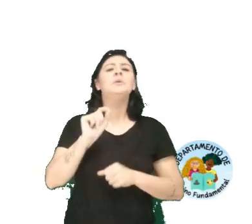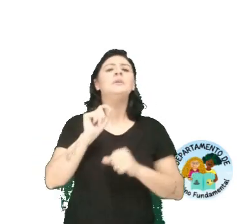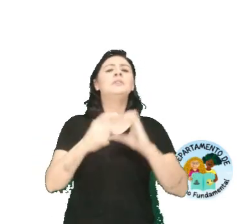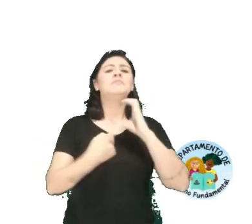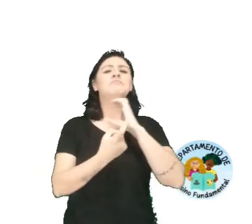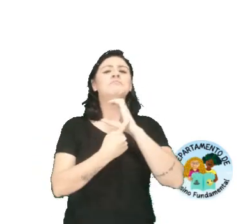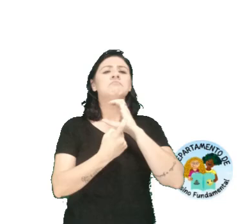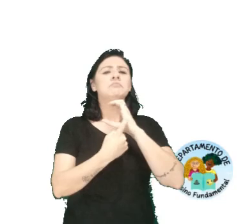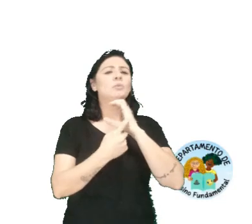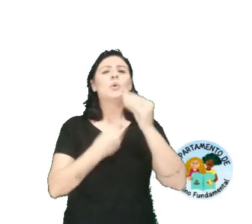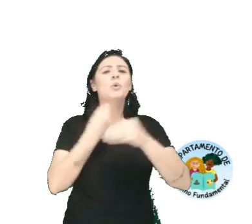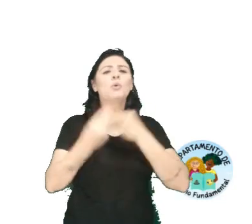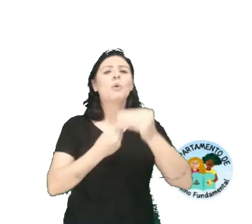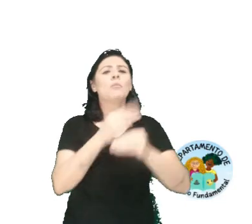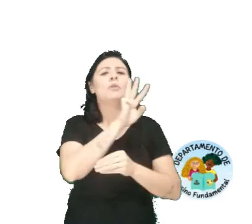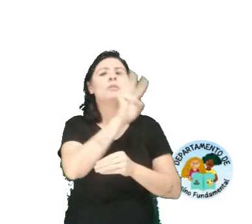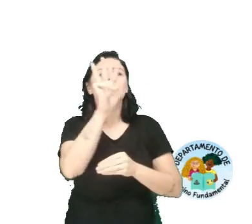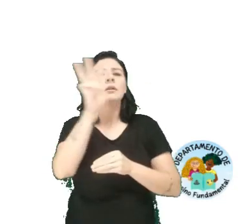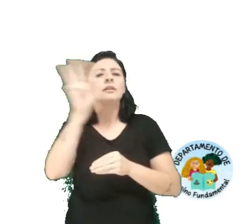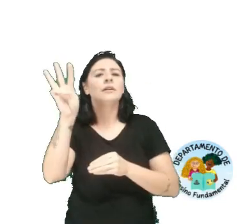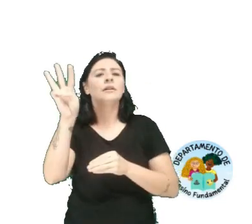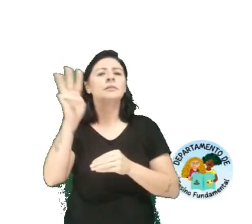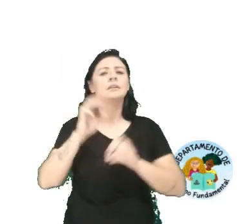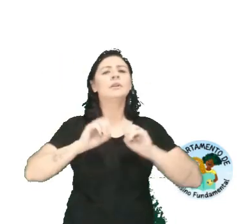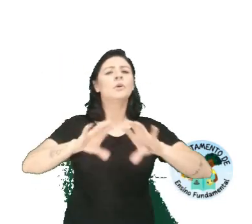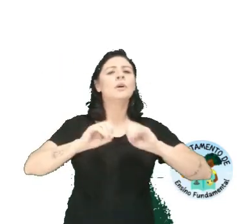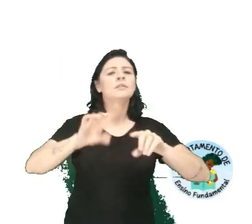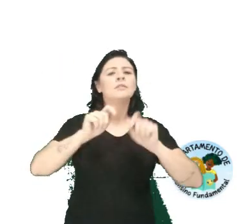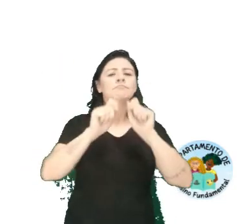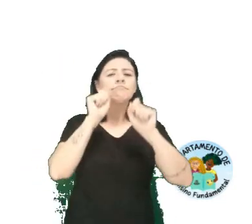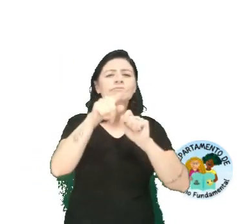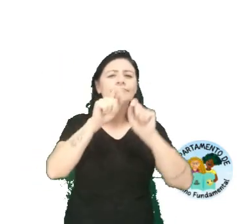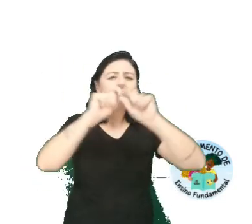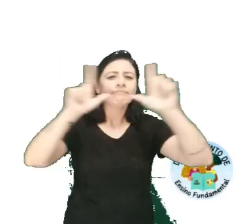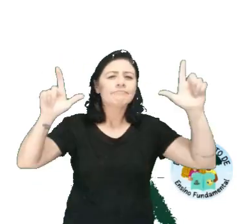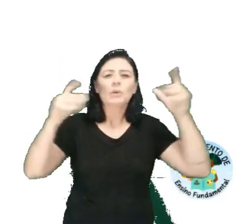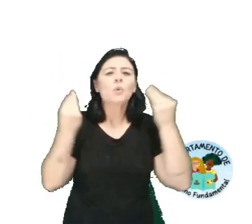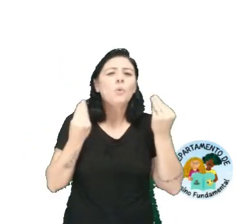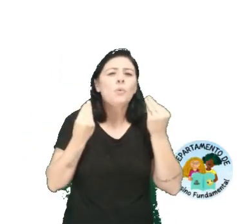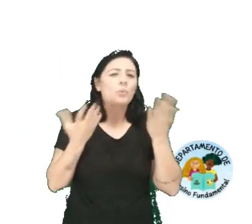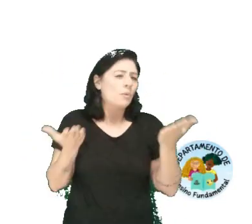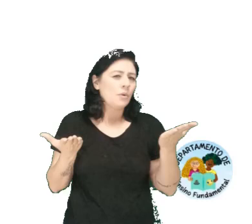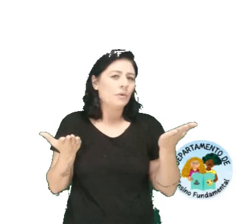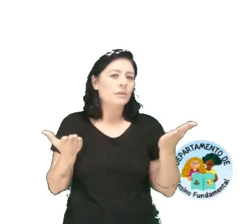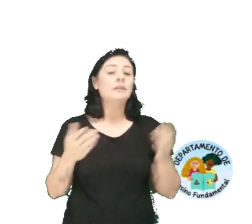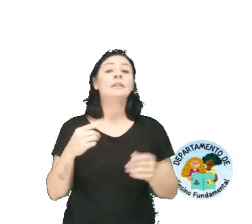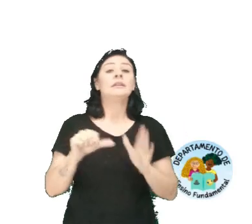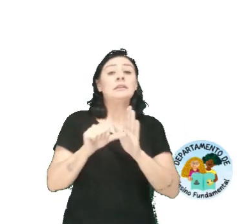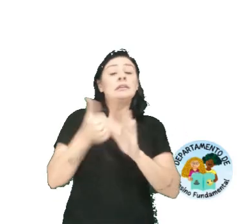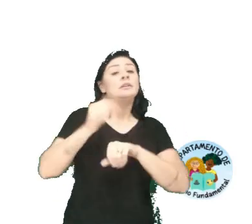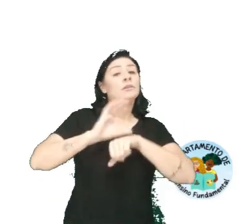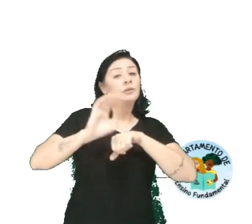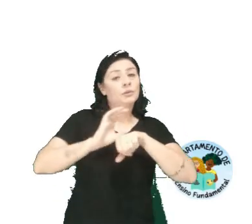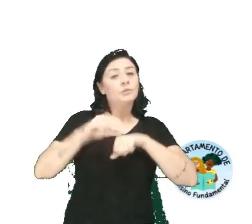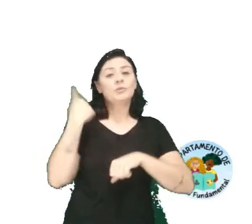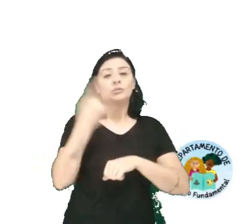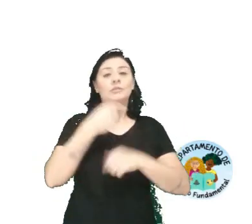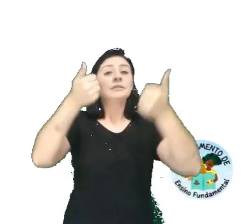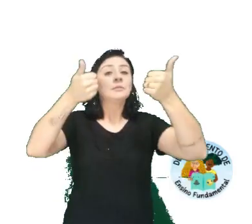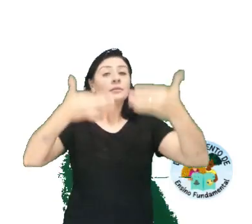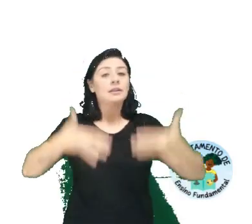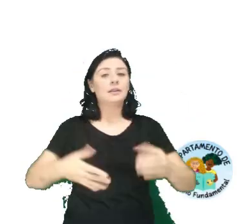como acessá-lo dentro do portal Educação? Então, na primeira formação, nós falamos que o Conectar é um projeto que